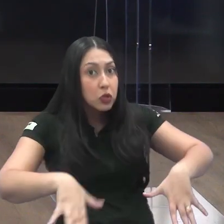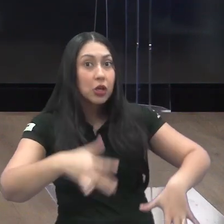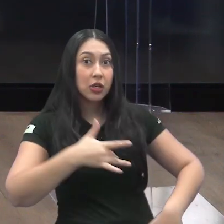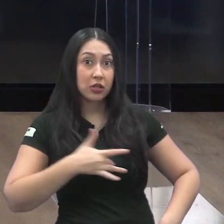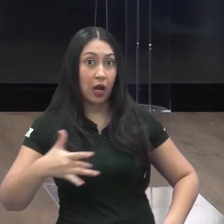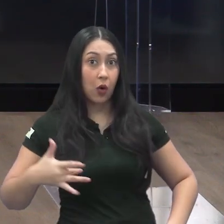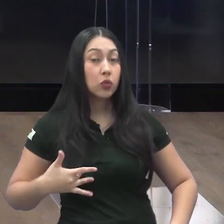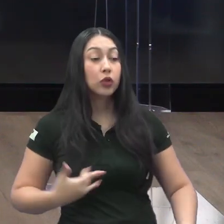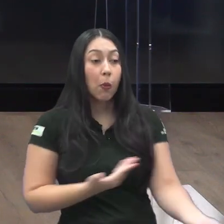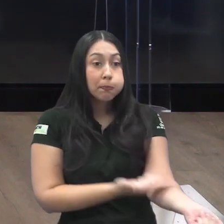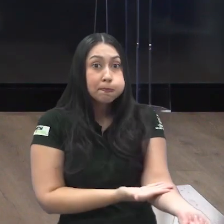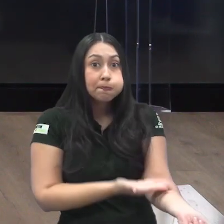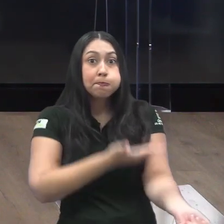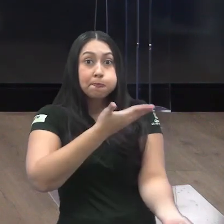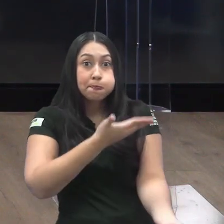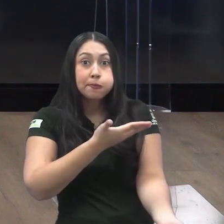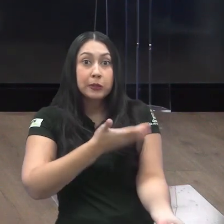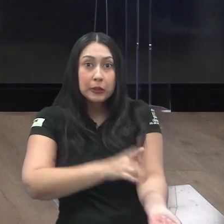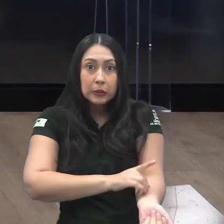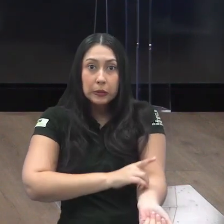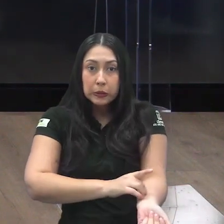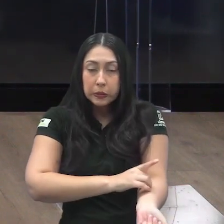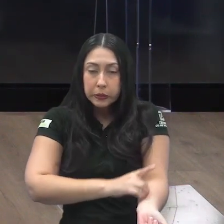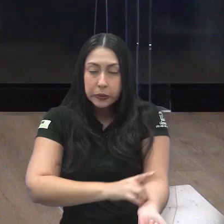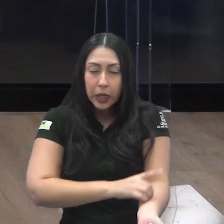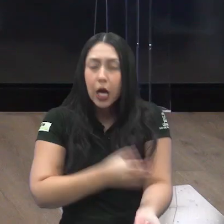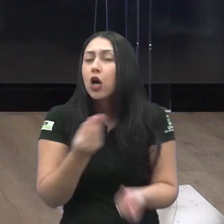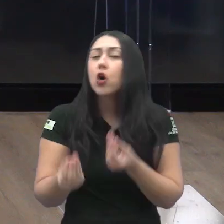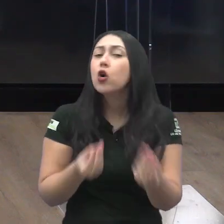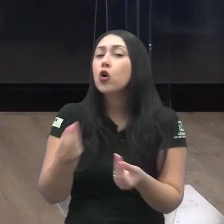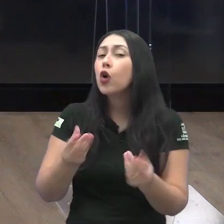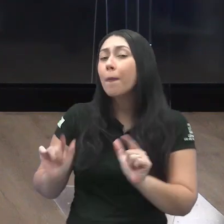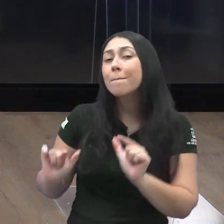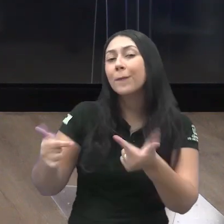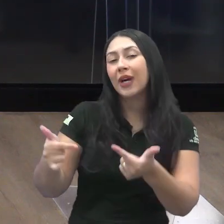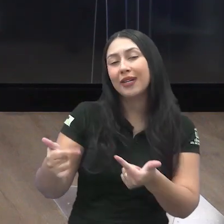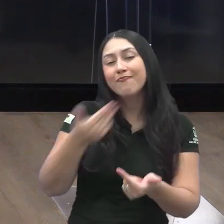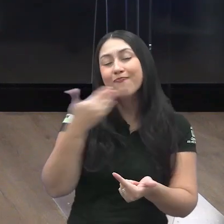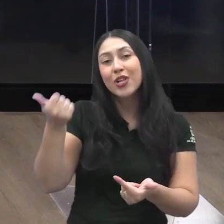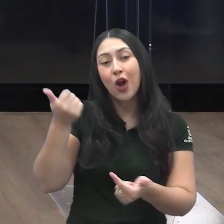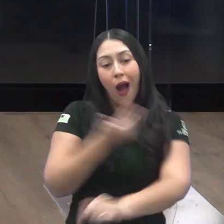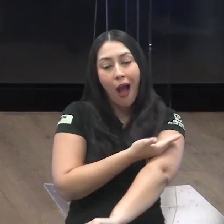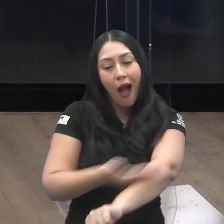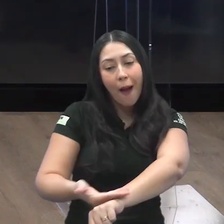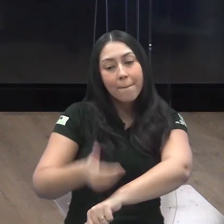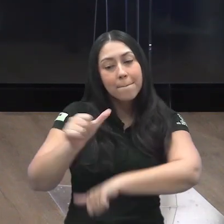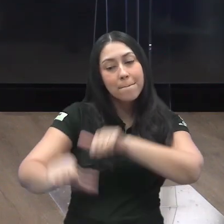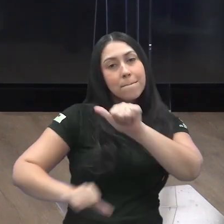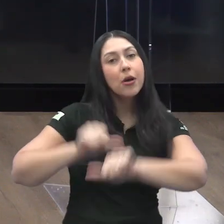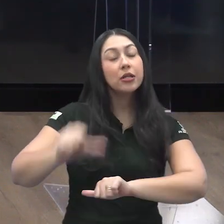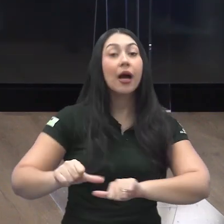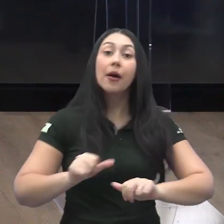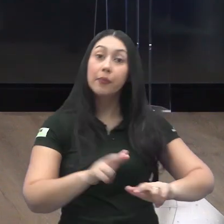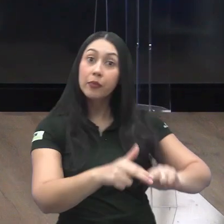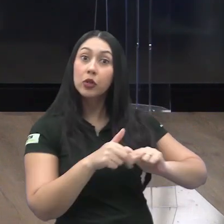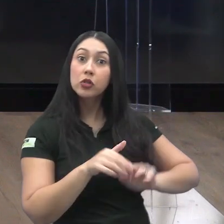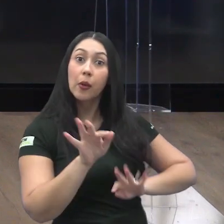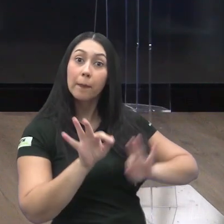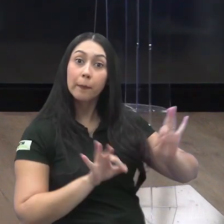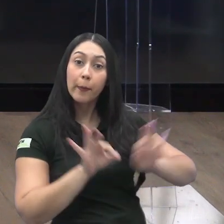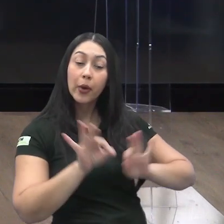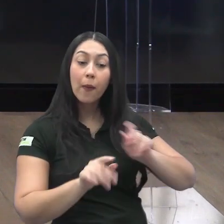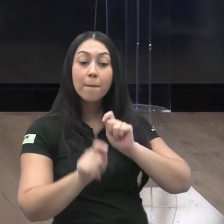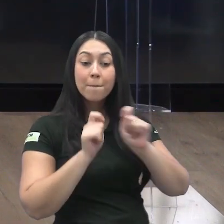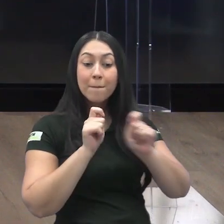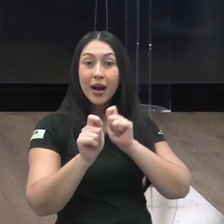como diabetes e hipertensão. A mudança de hábitos é o caminho para enfrentar esse desafio. E a gente preparou uma